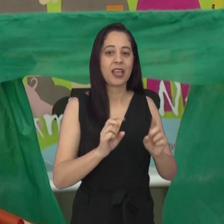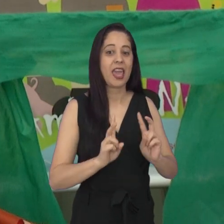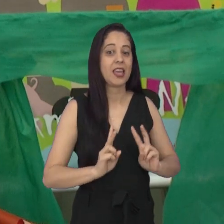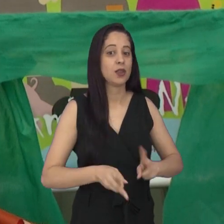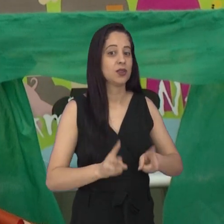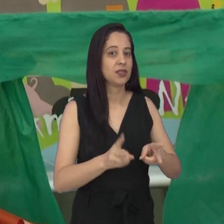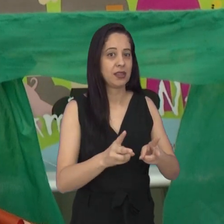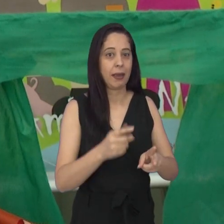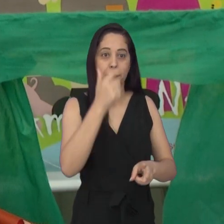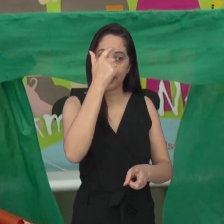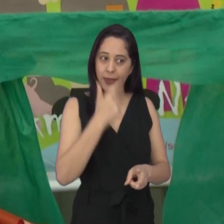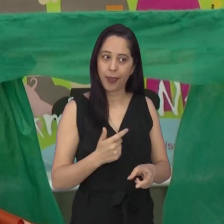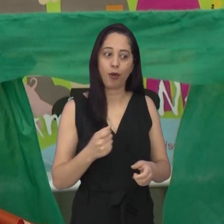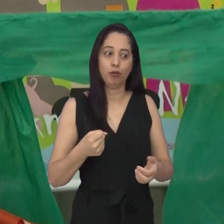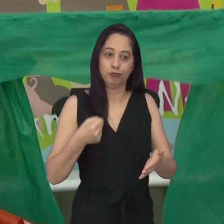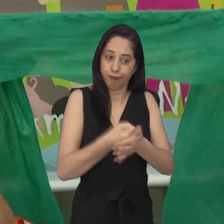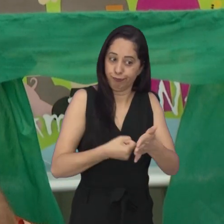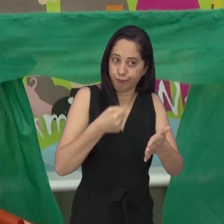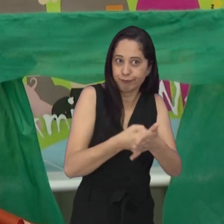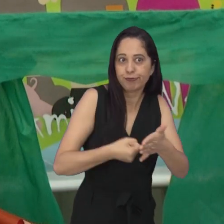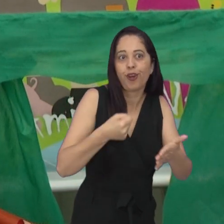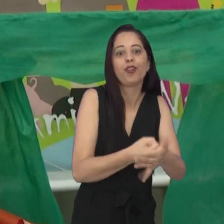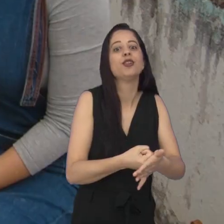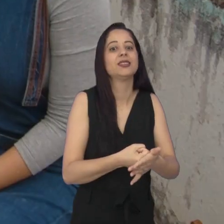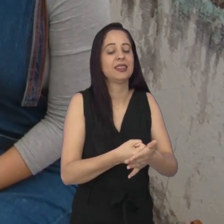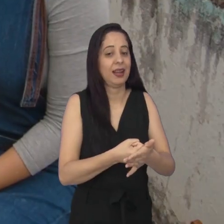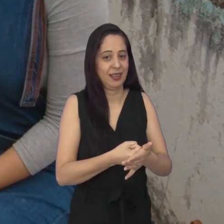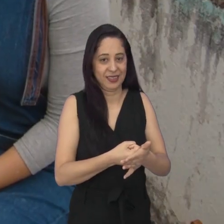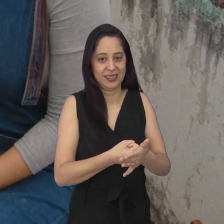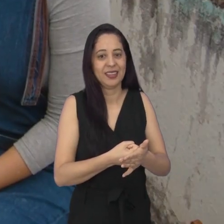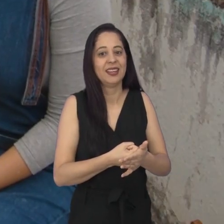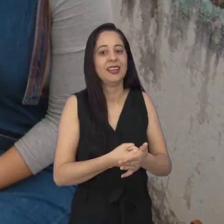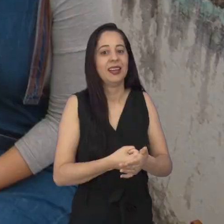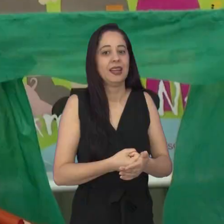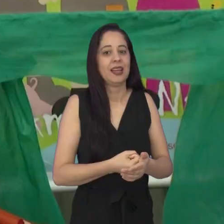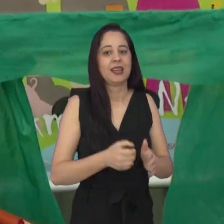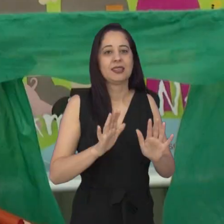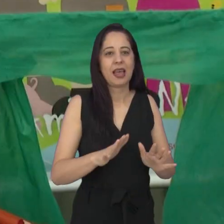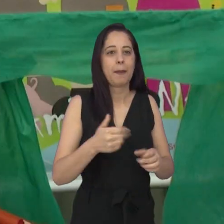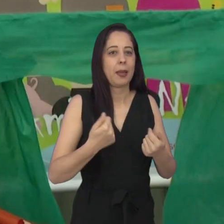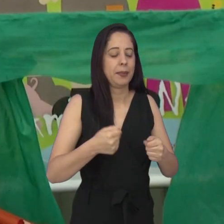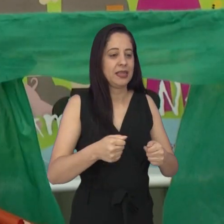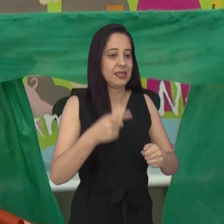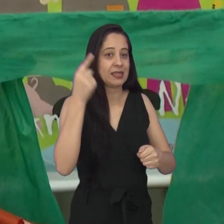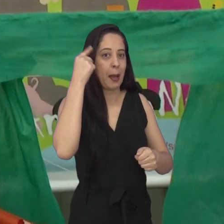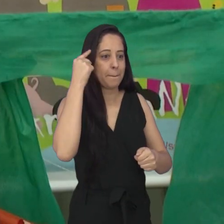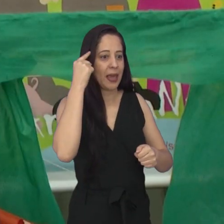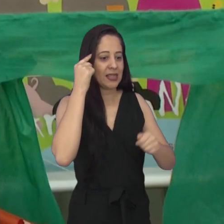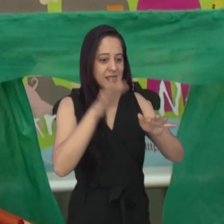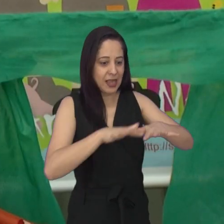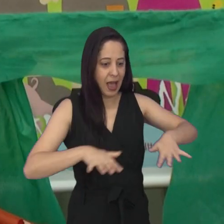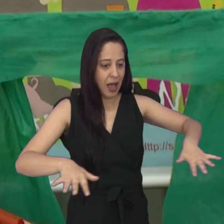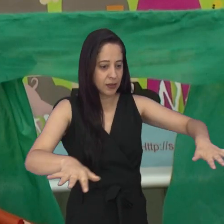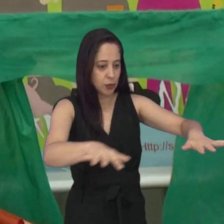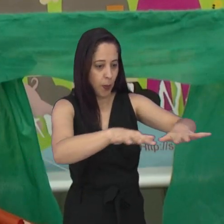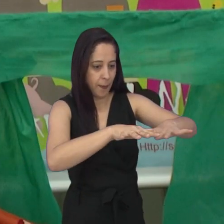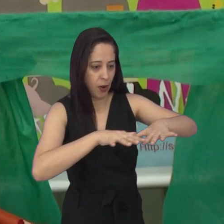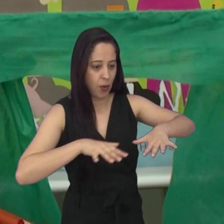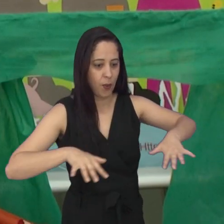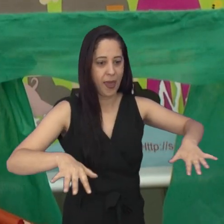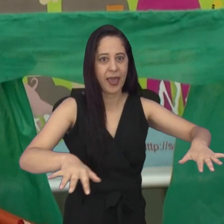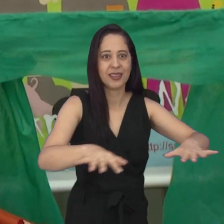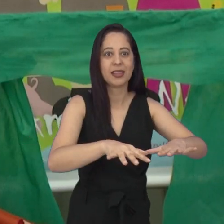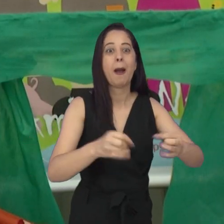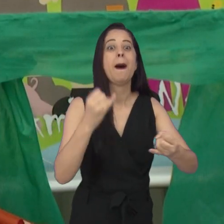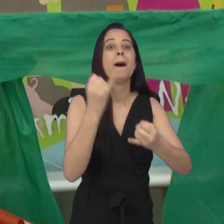porque tudo eu vou ter que desbravar, né? Tudo a gente tem que abrir na floresta, criar espaços, a gente tem que abrir no meio